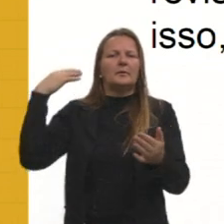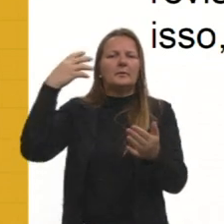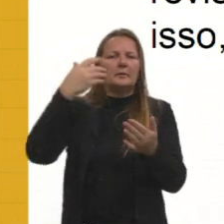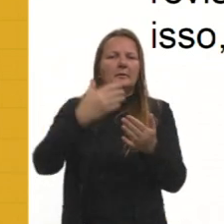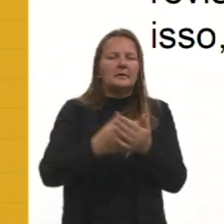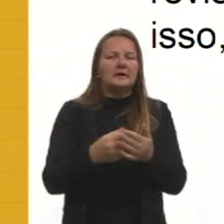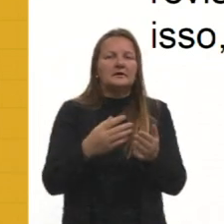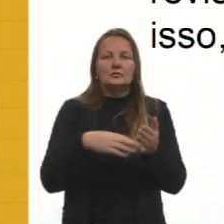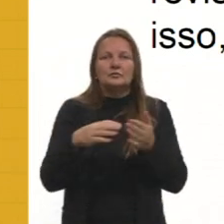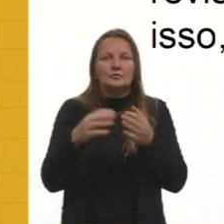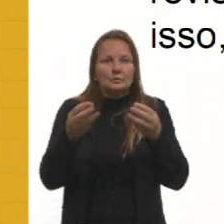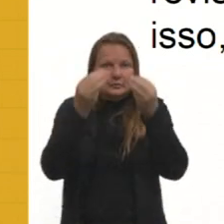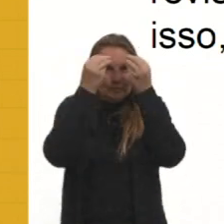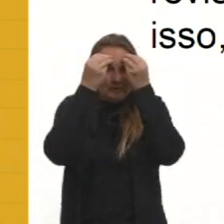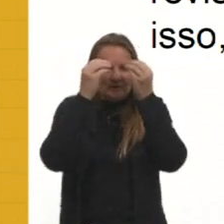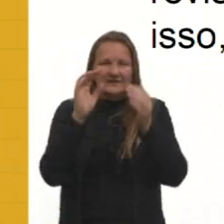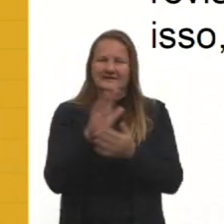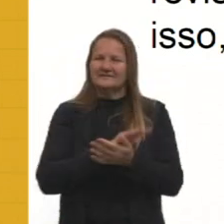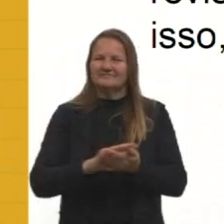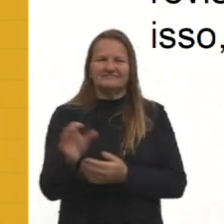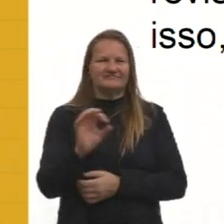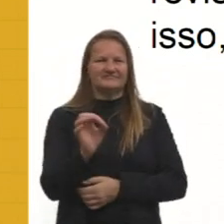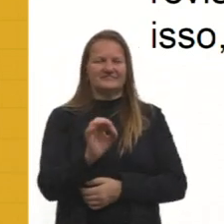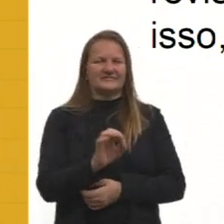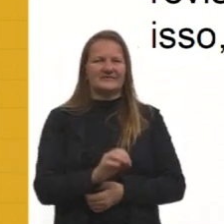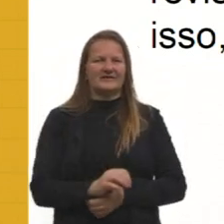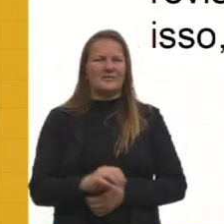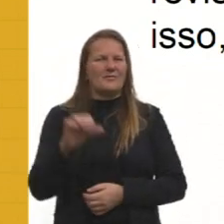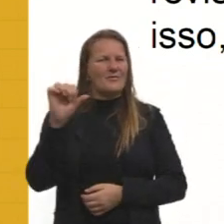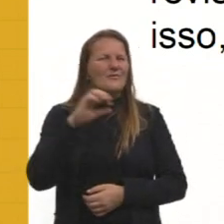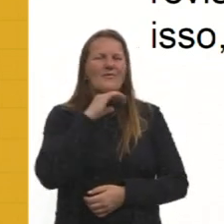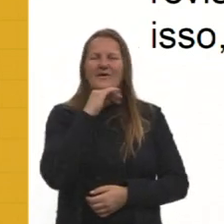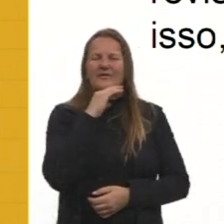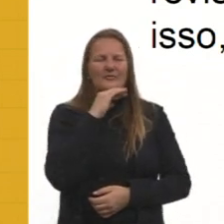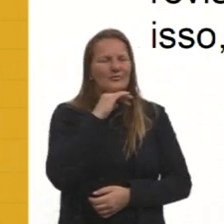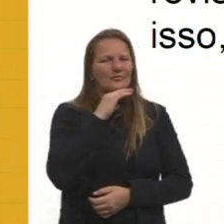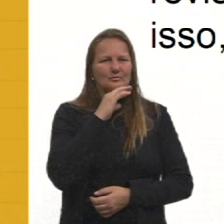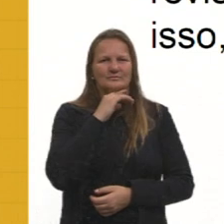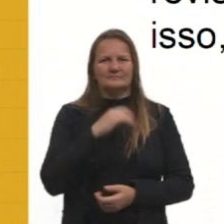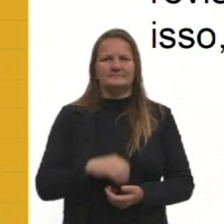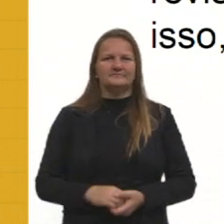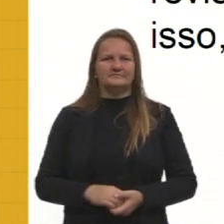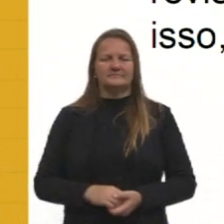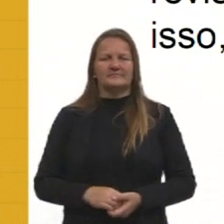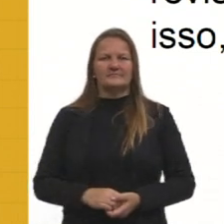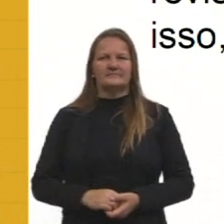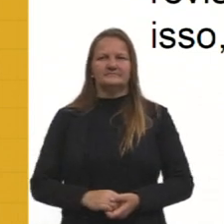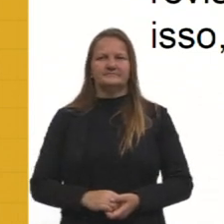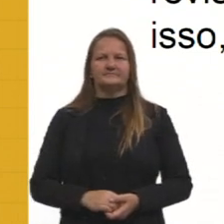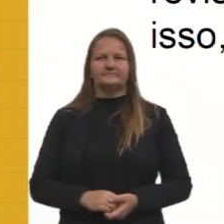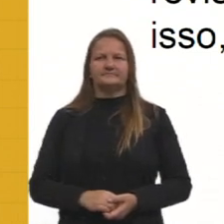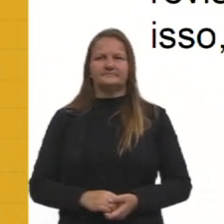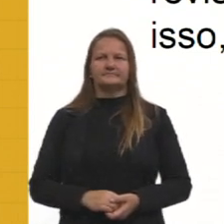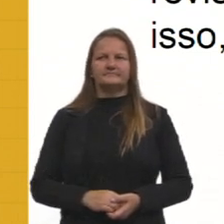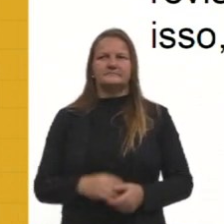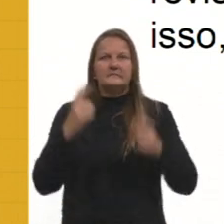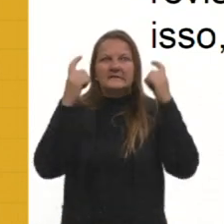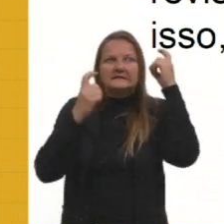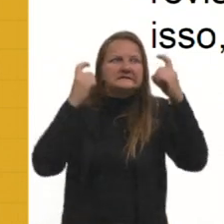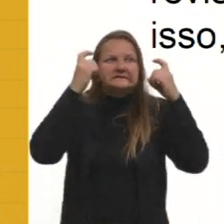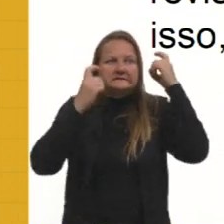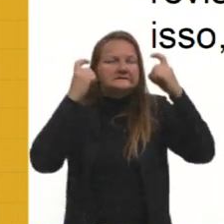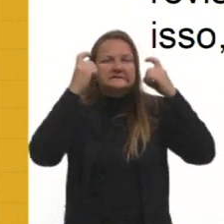vai estar tudo fresquinho não gente aí é o ponto que a gente realmente se esgota né Nós nos preocupamos